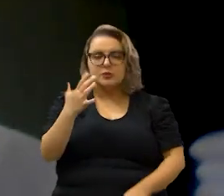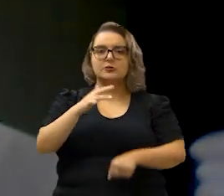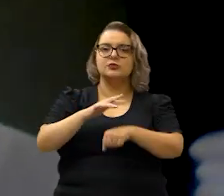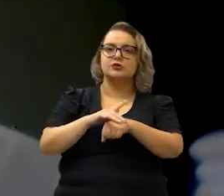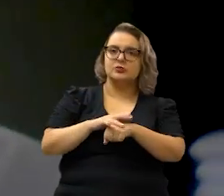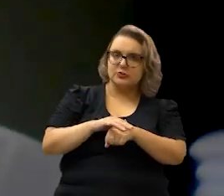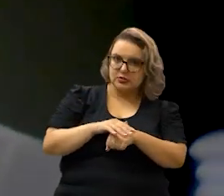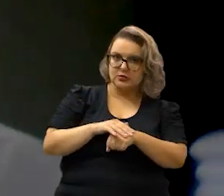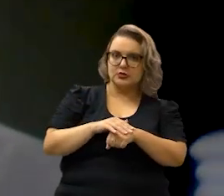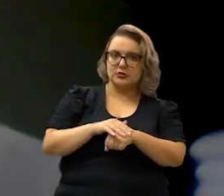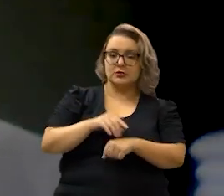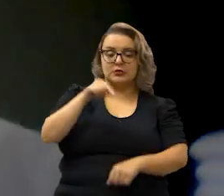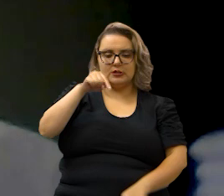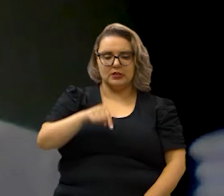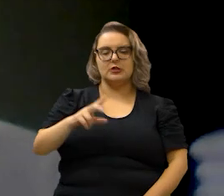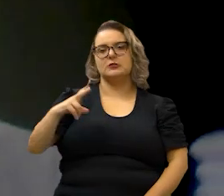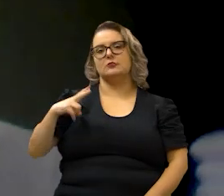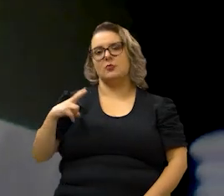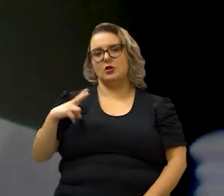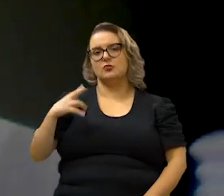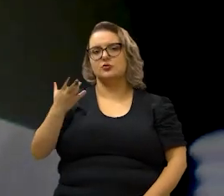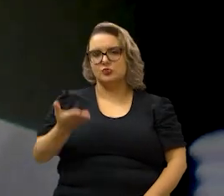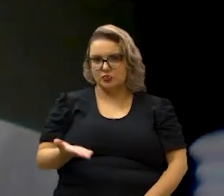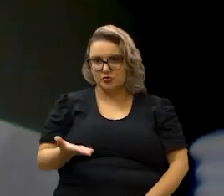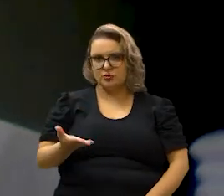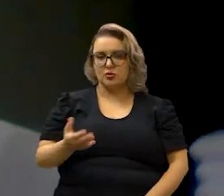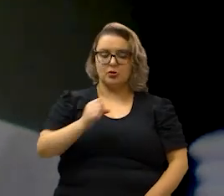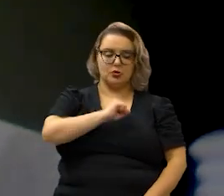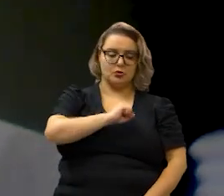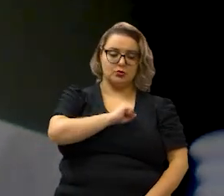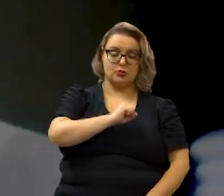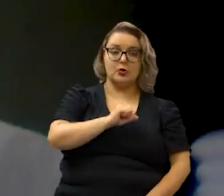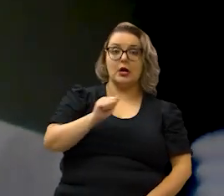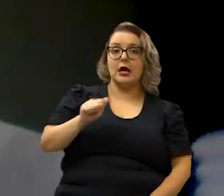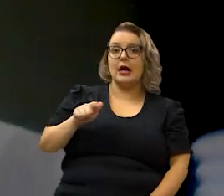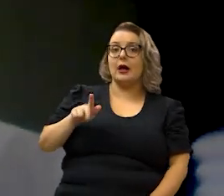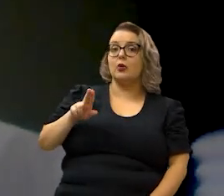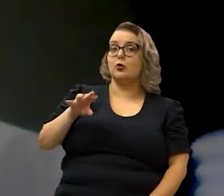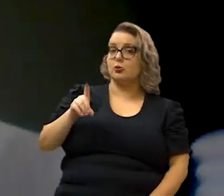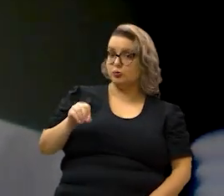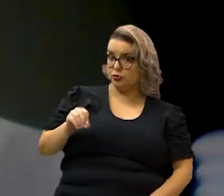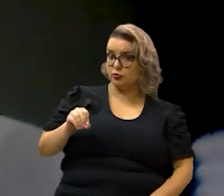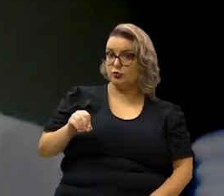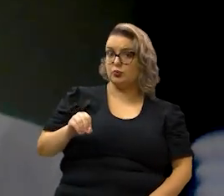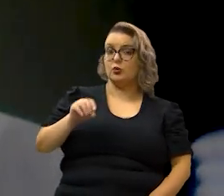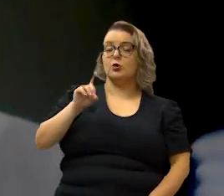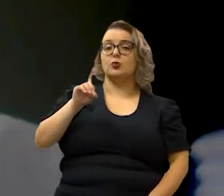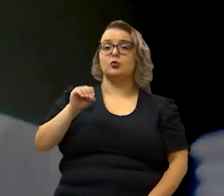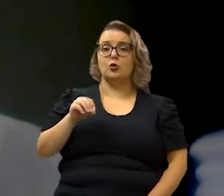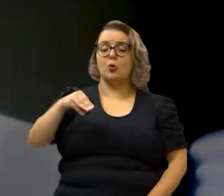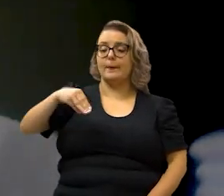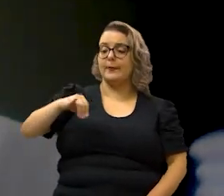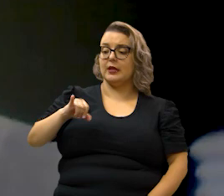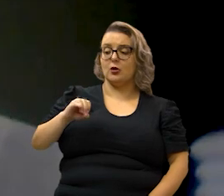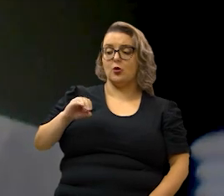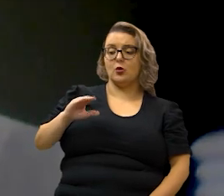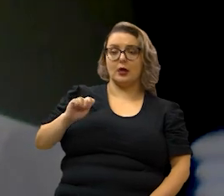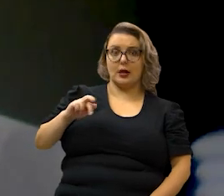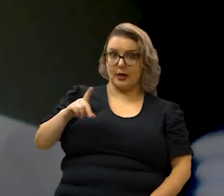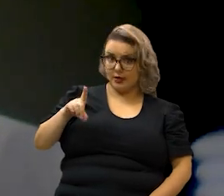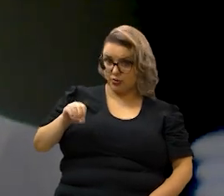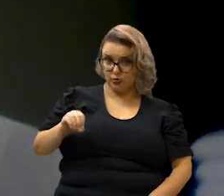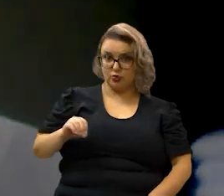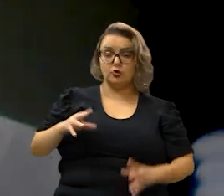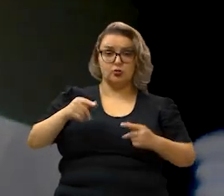das doenças, nesse caso em particular, do infarto agudo do miocárdio. Fator de risco é